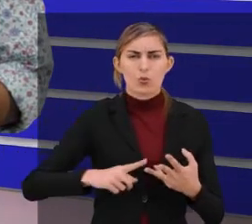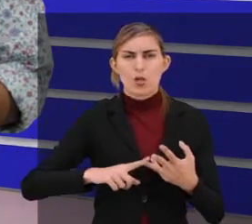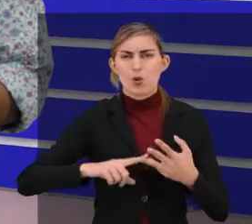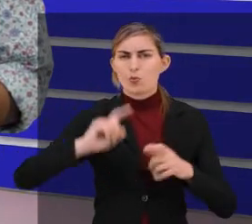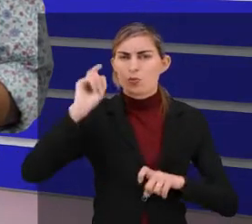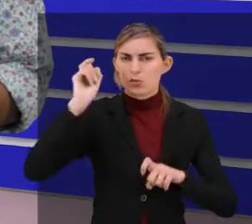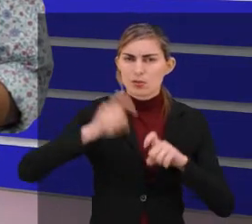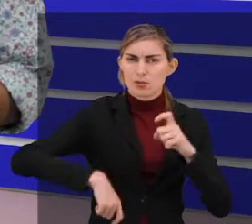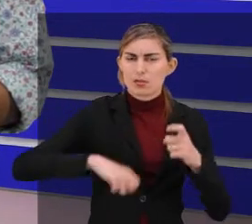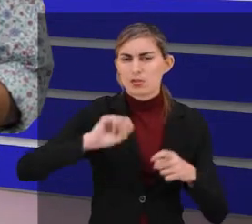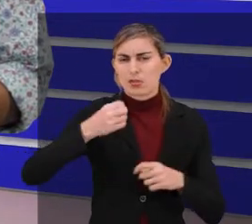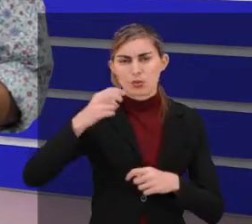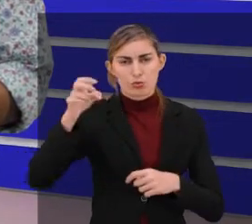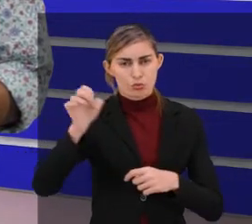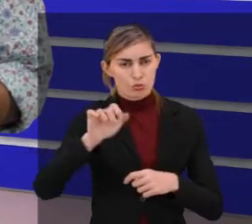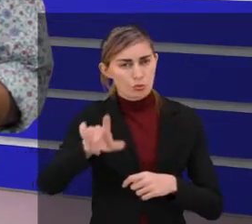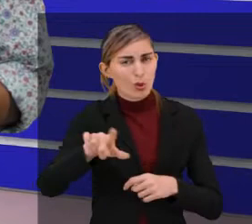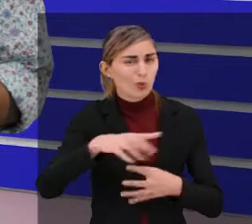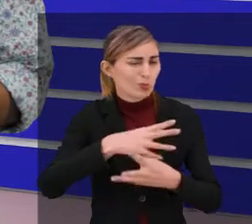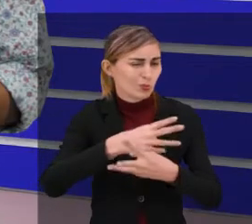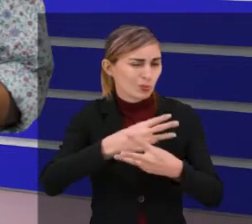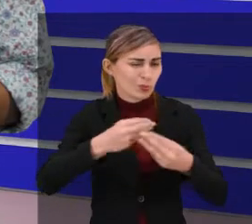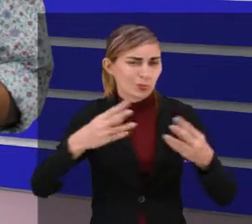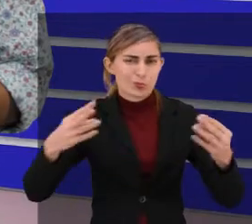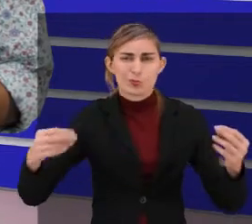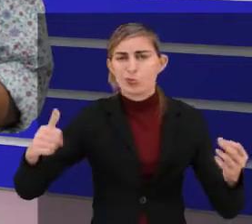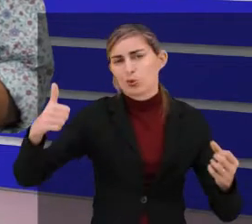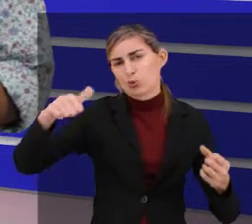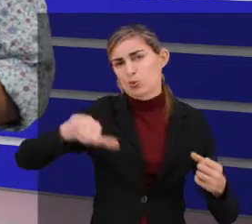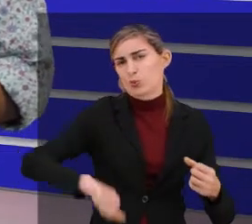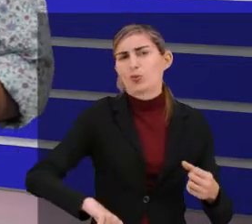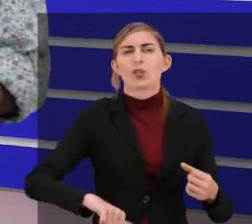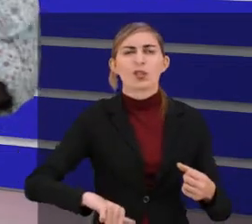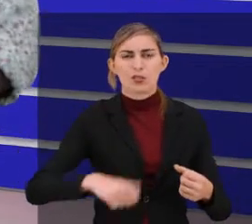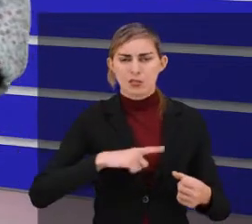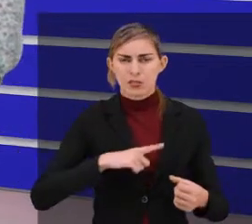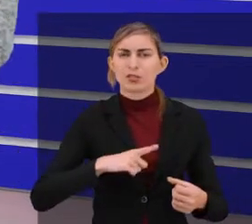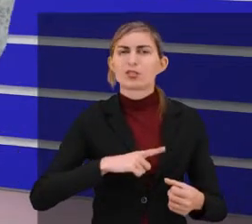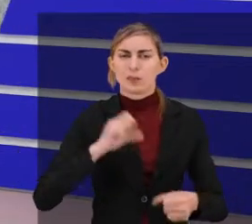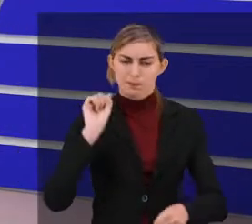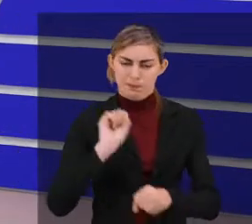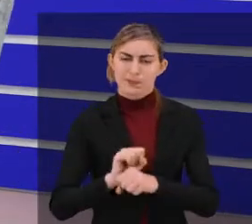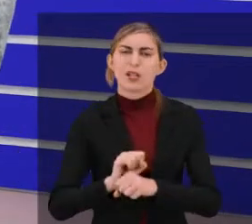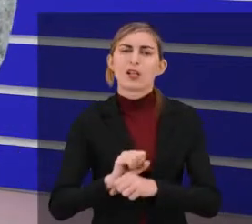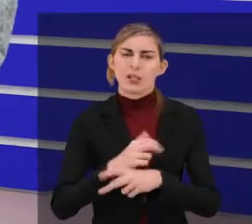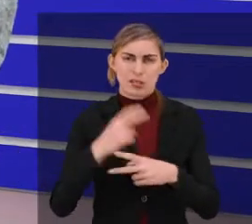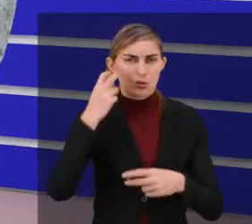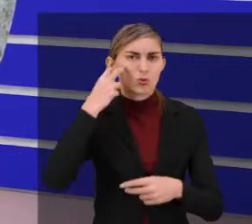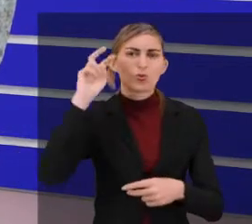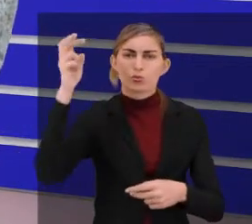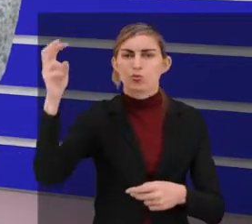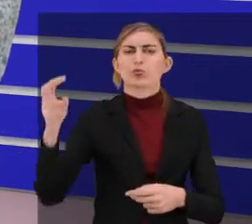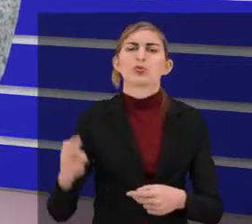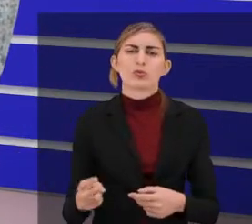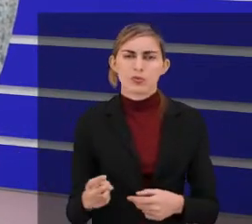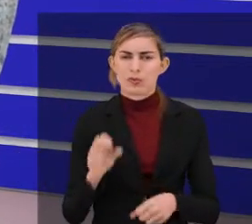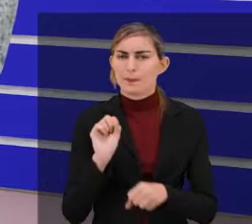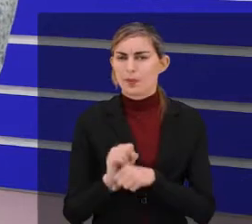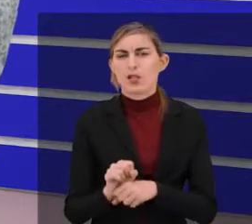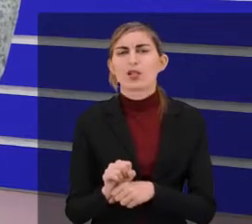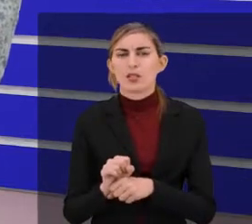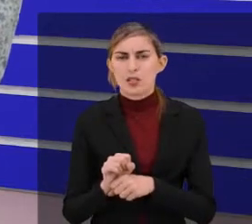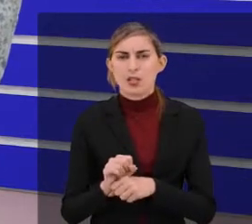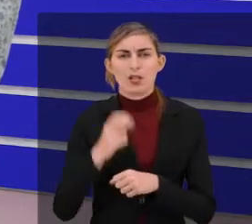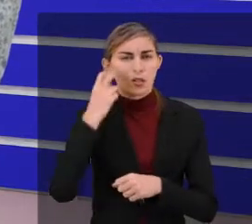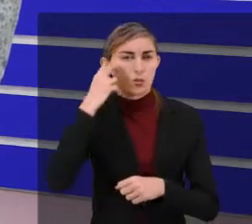assédio sexual. Isso é muito ruim. A gente tem que parar realmente com essa cultura. Não, e tem ainda